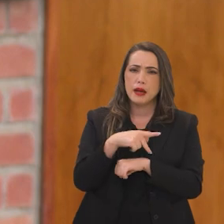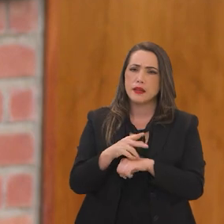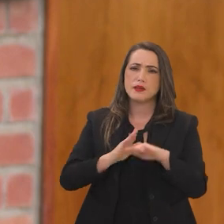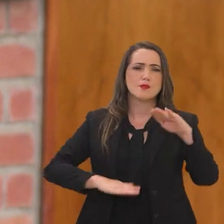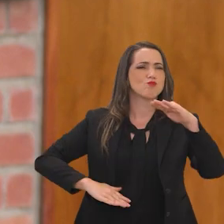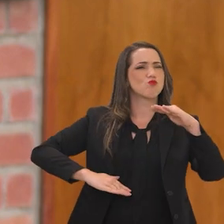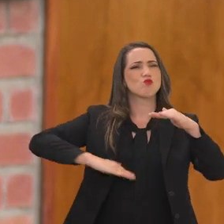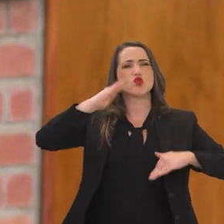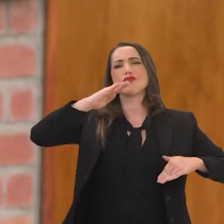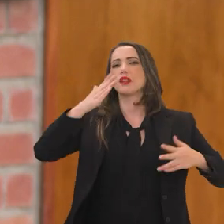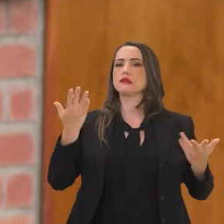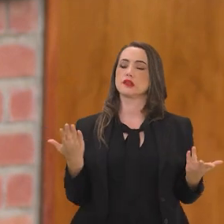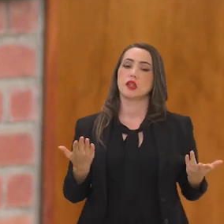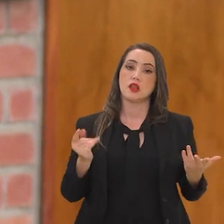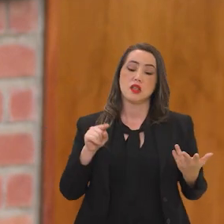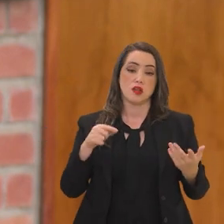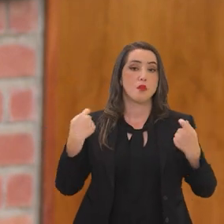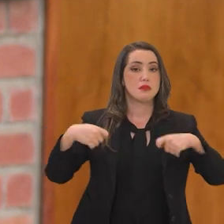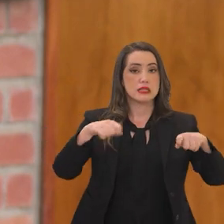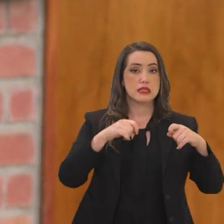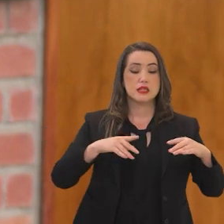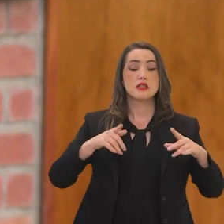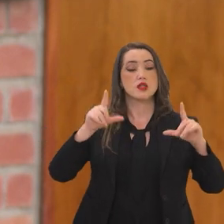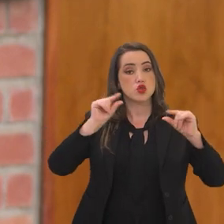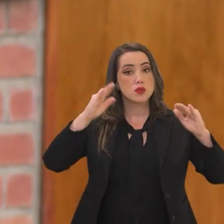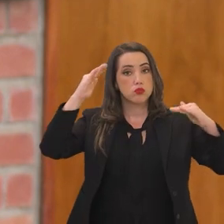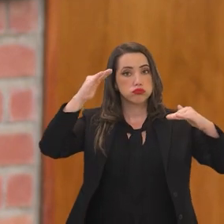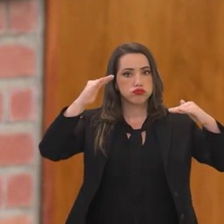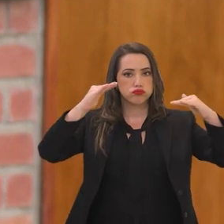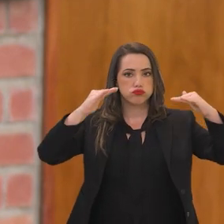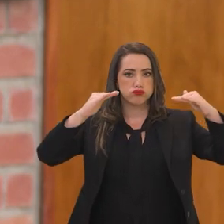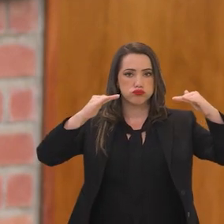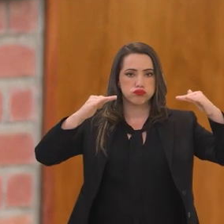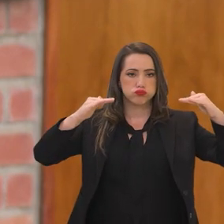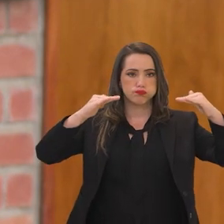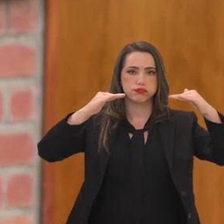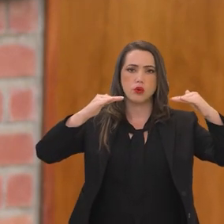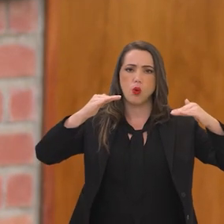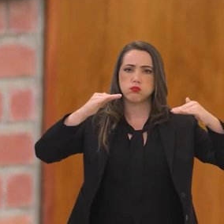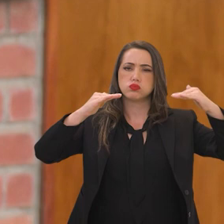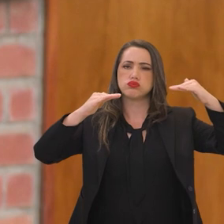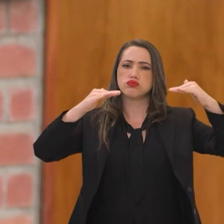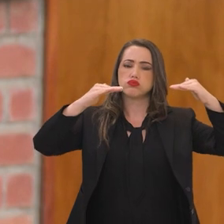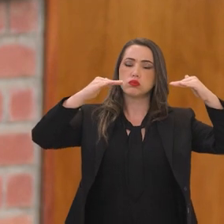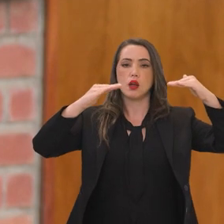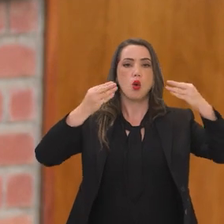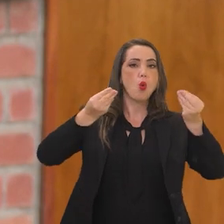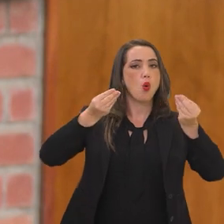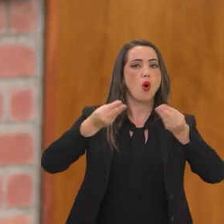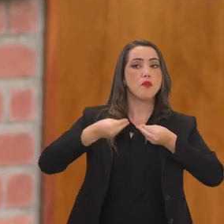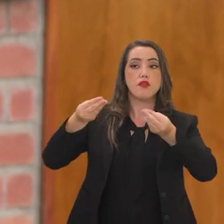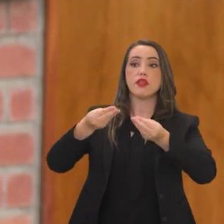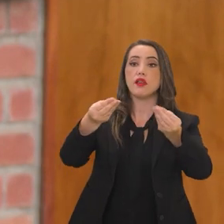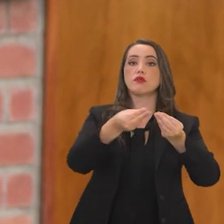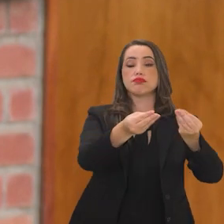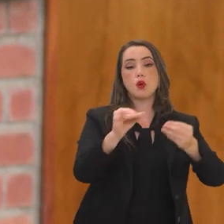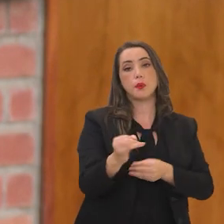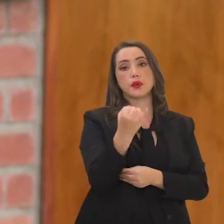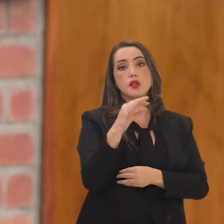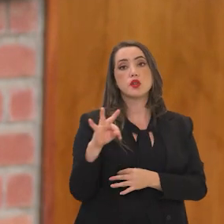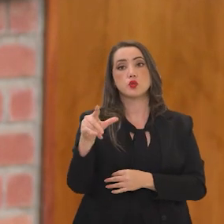país muito desigual Então se a gente quiser trabalhar na redução das desigualdades como é que a gente faz para distribuir as oportunidades